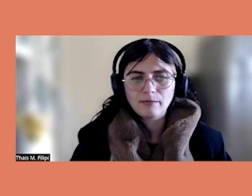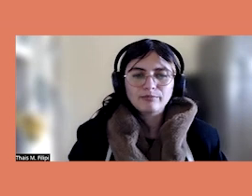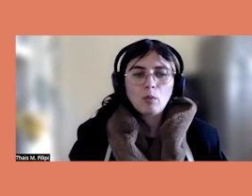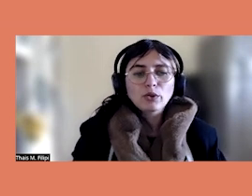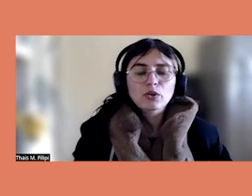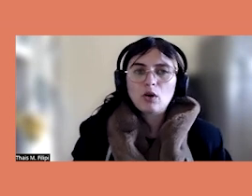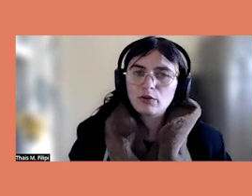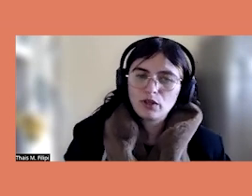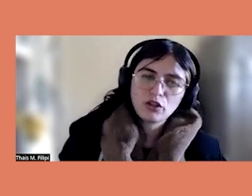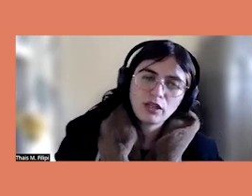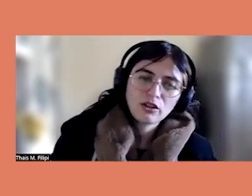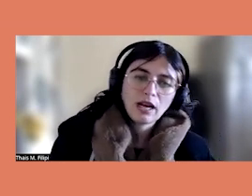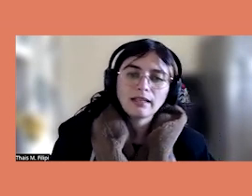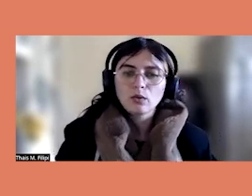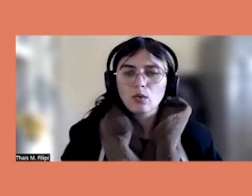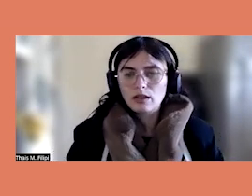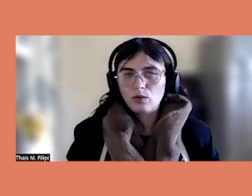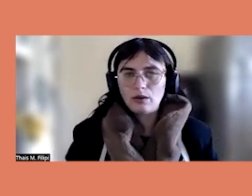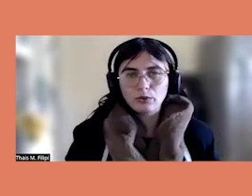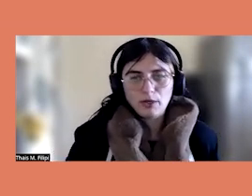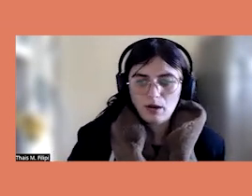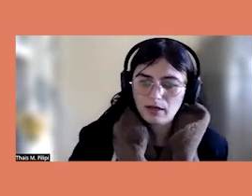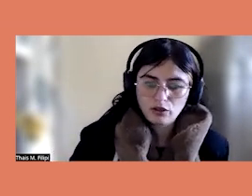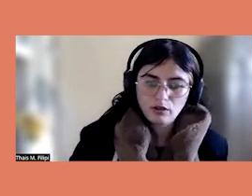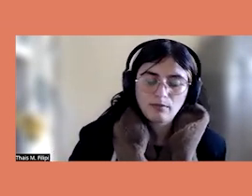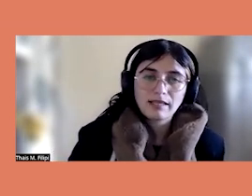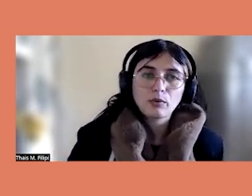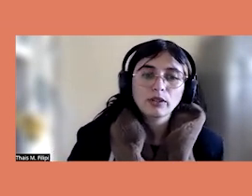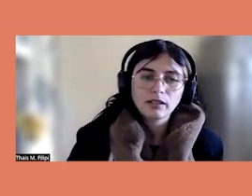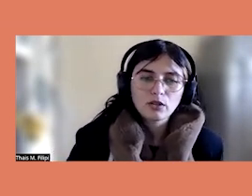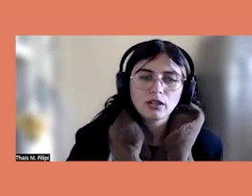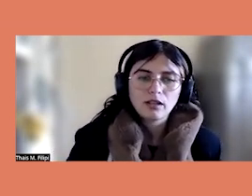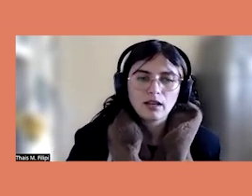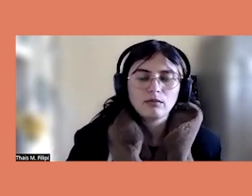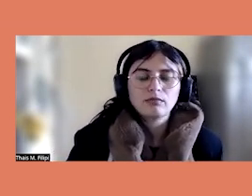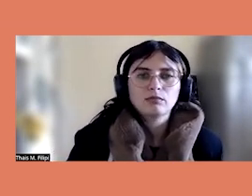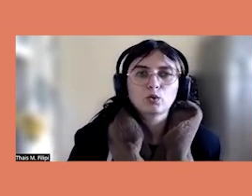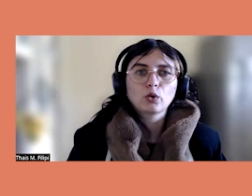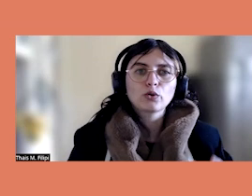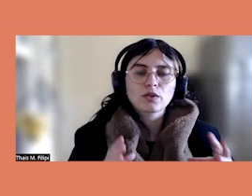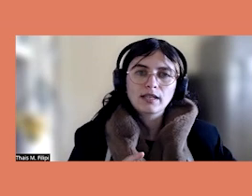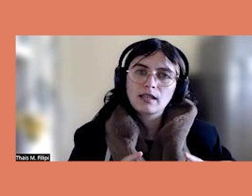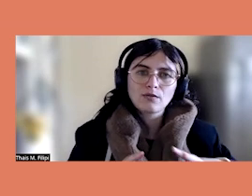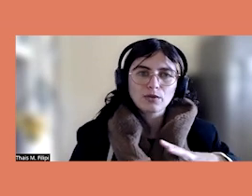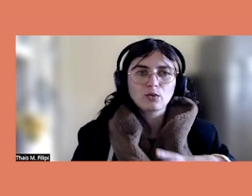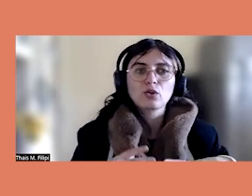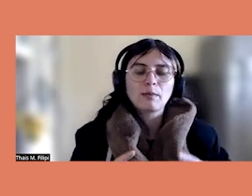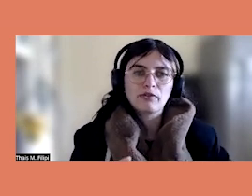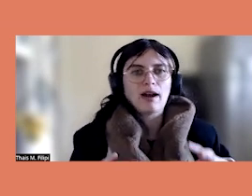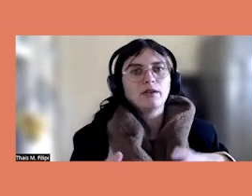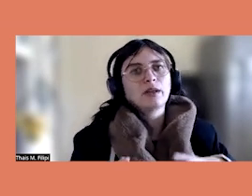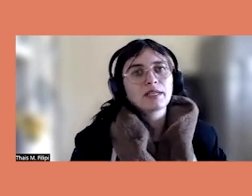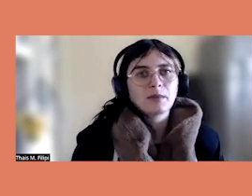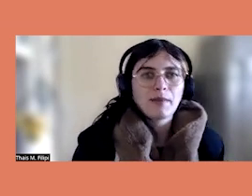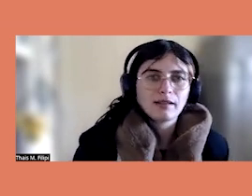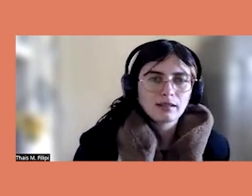geográficas. Muitos softwares GIS já lidam com isso automaticamente, mas é importante ter todos os arquivos do